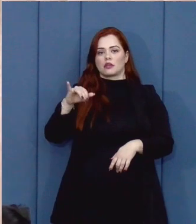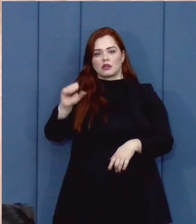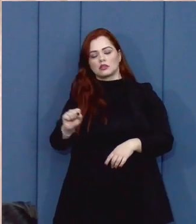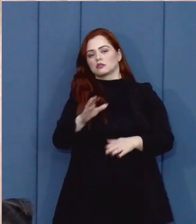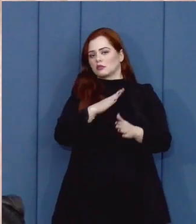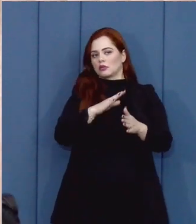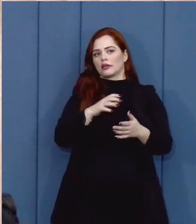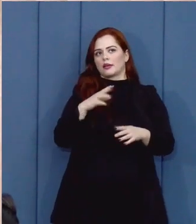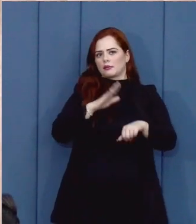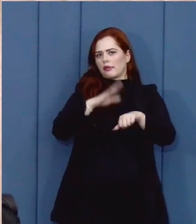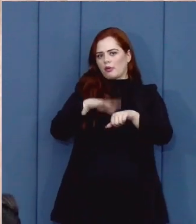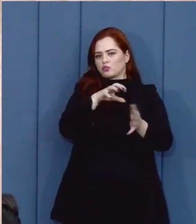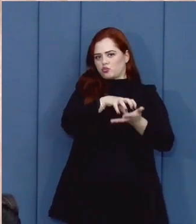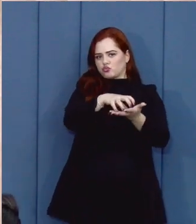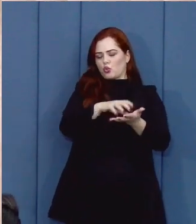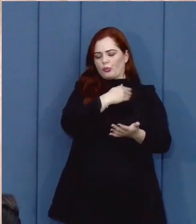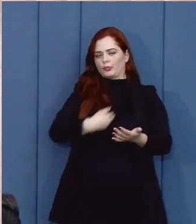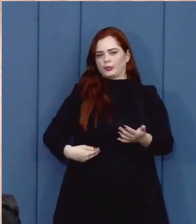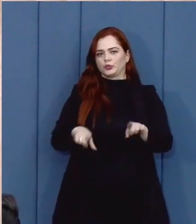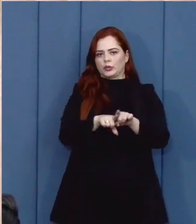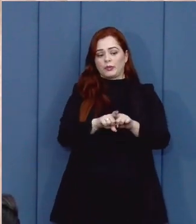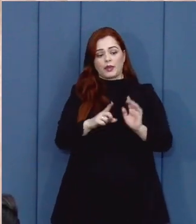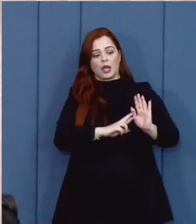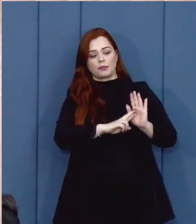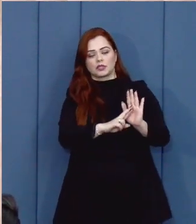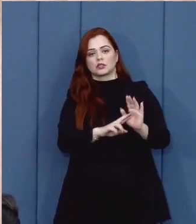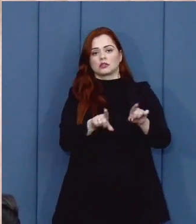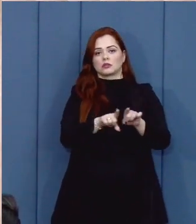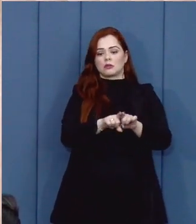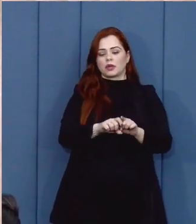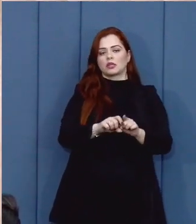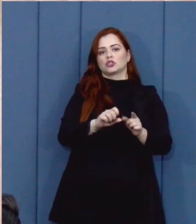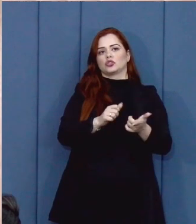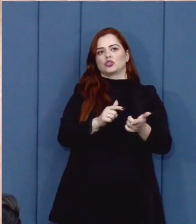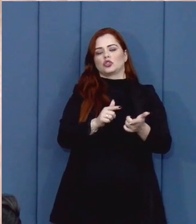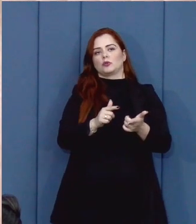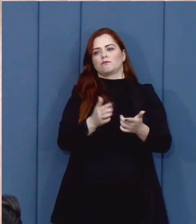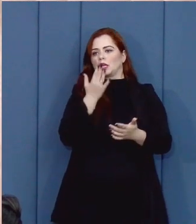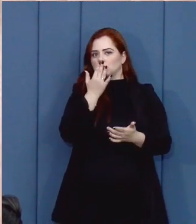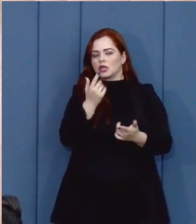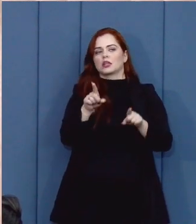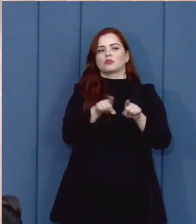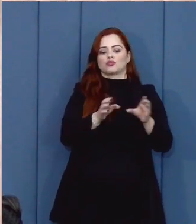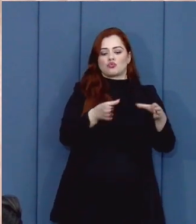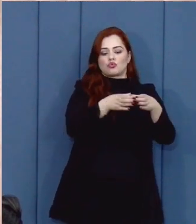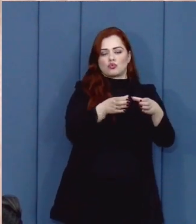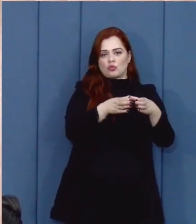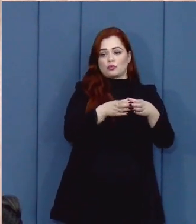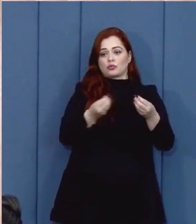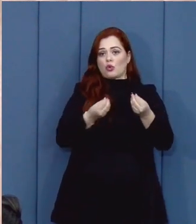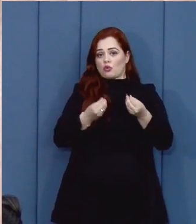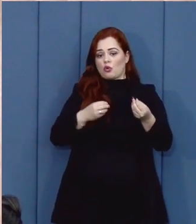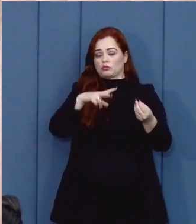órgãos públicos. E também representantes das associações de alimentos, da iniciativa privada,